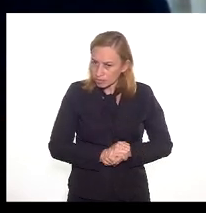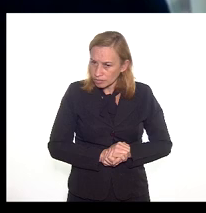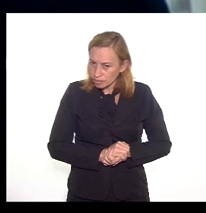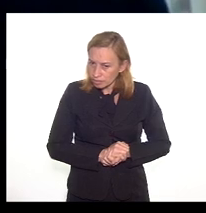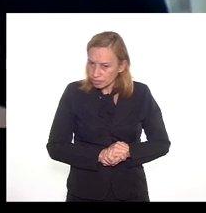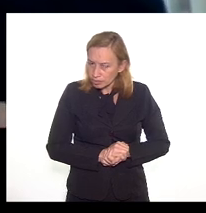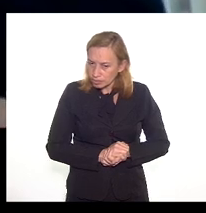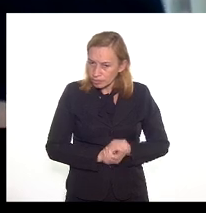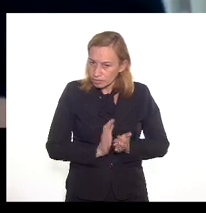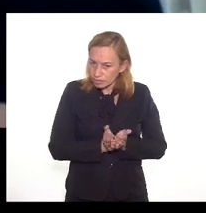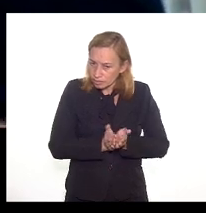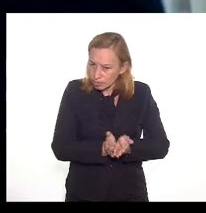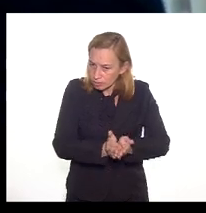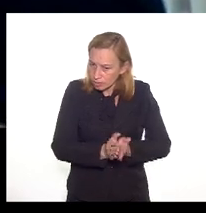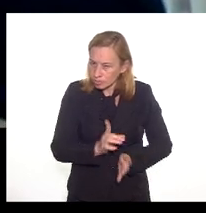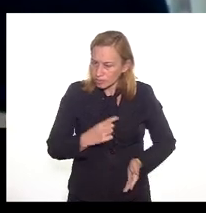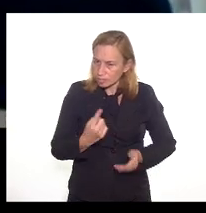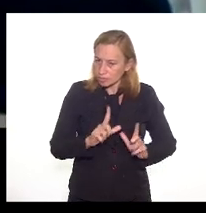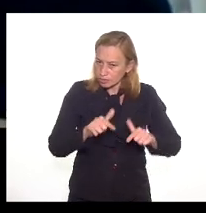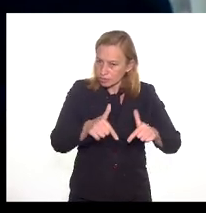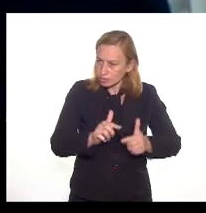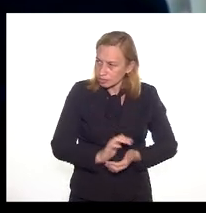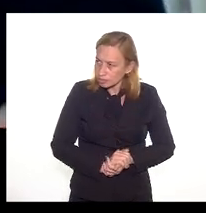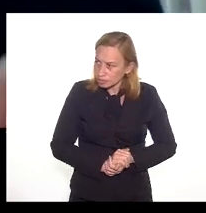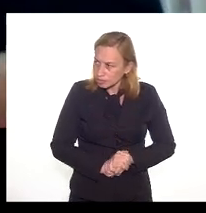essa embarcação para que a gente opere.